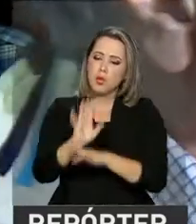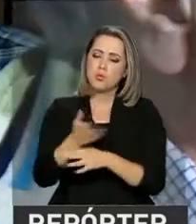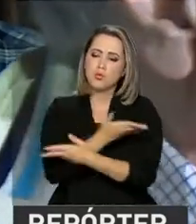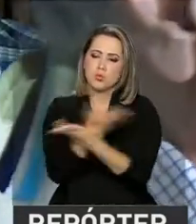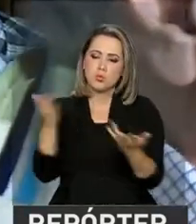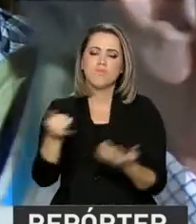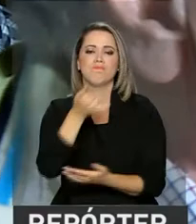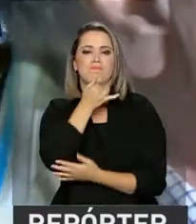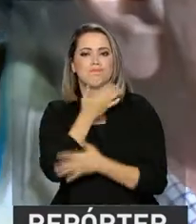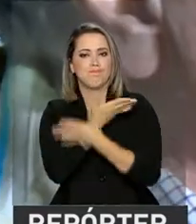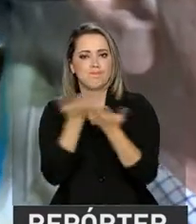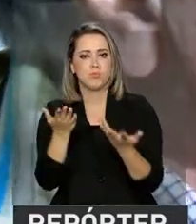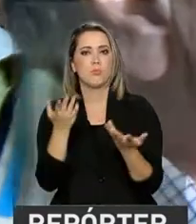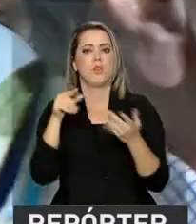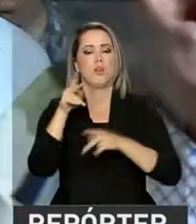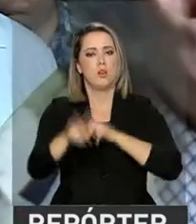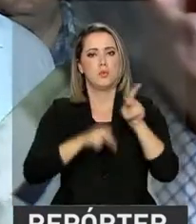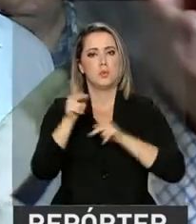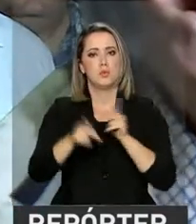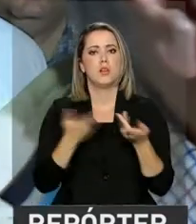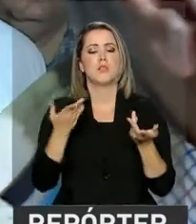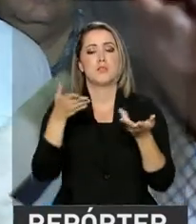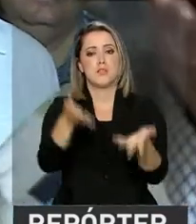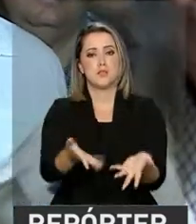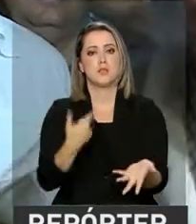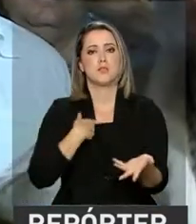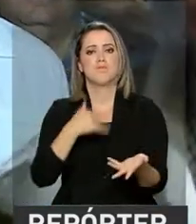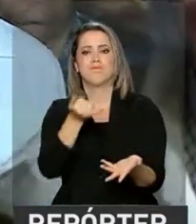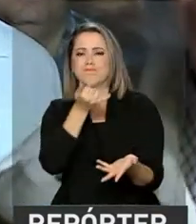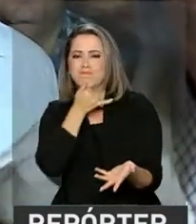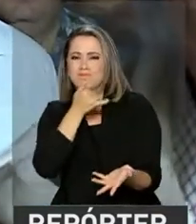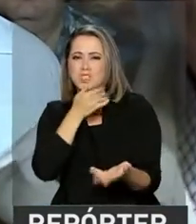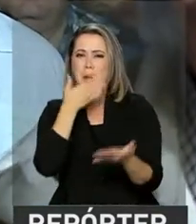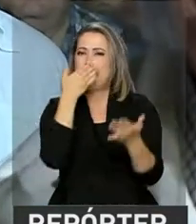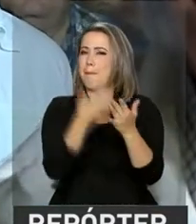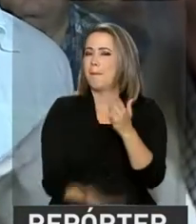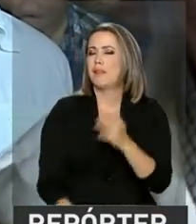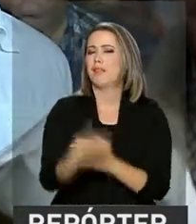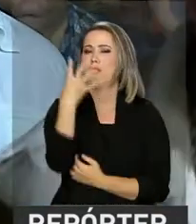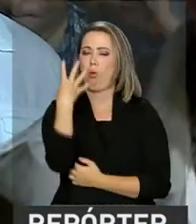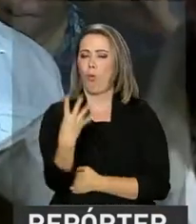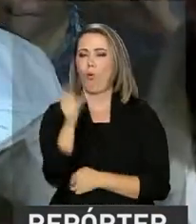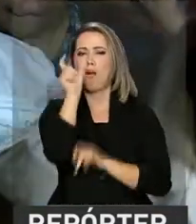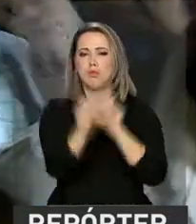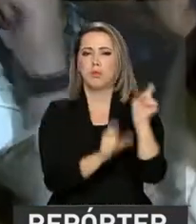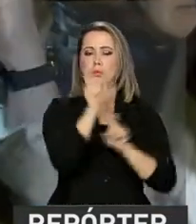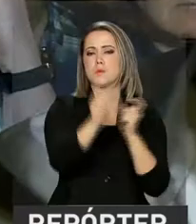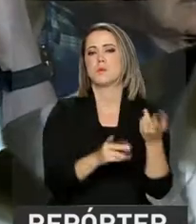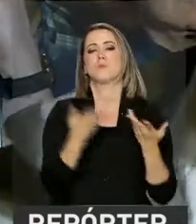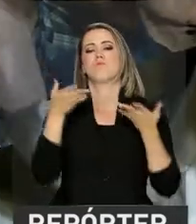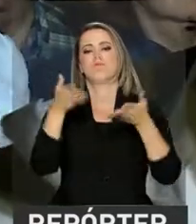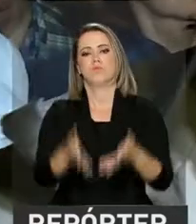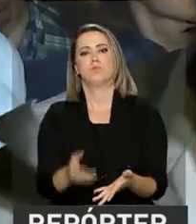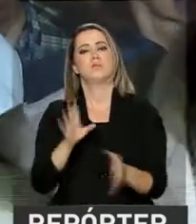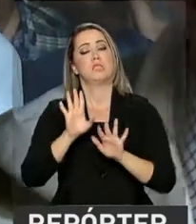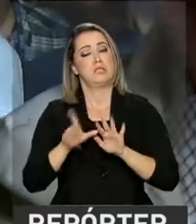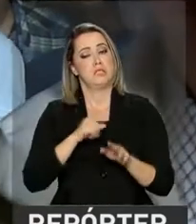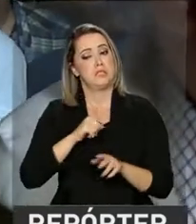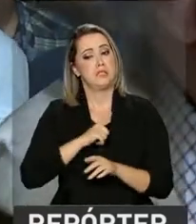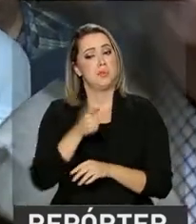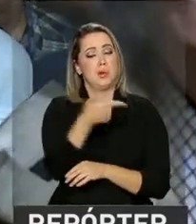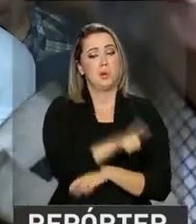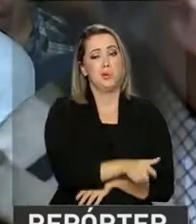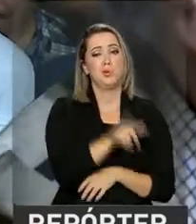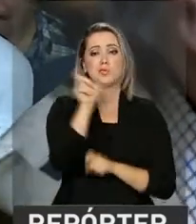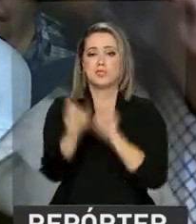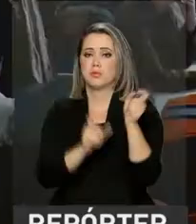convenhamos aqui em maceió que lamentavelmente perdeu 34 dos seus habitantes e alguns até em